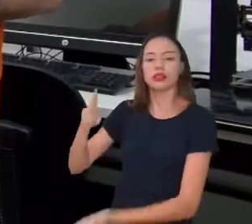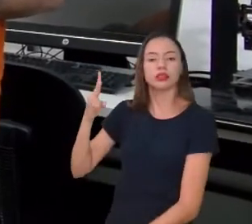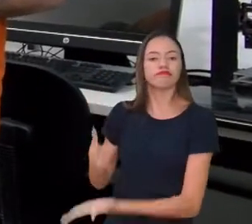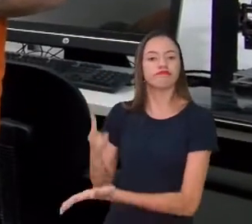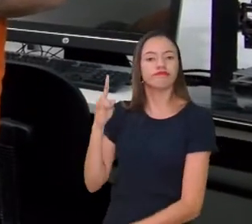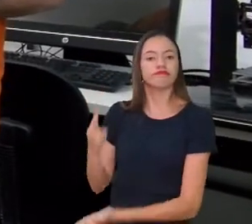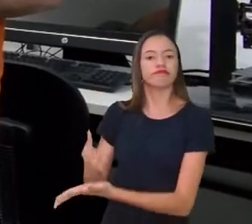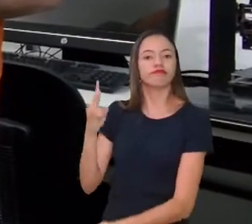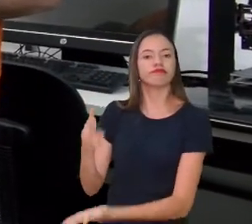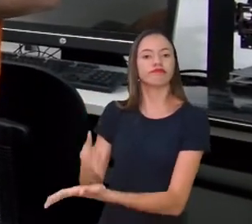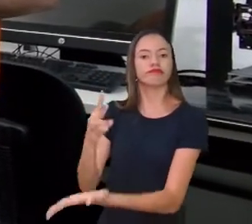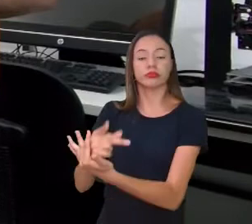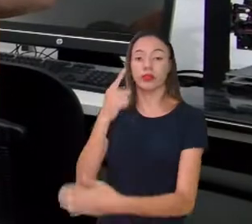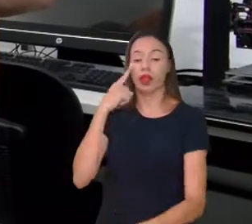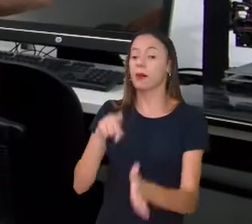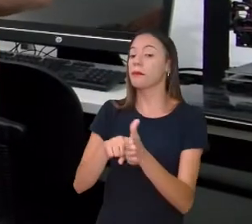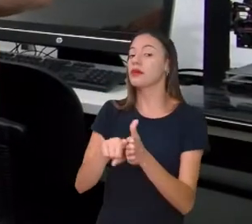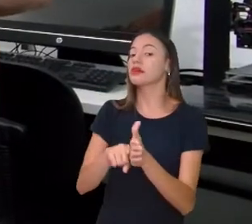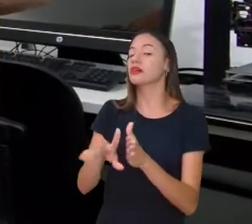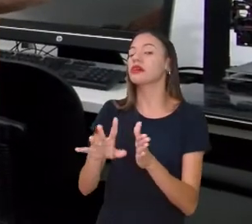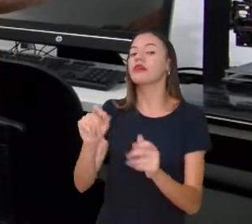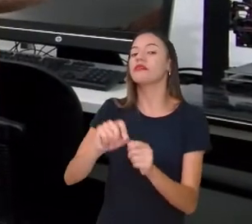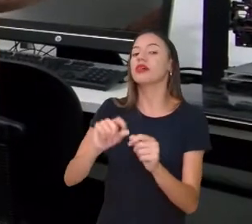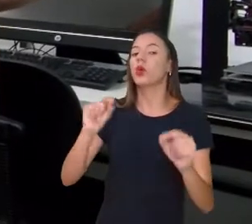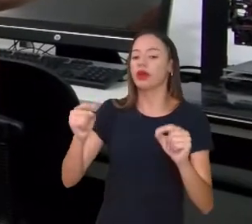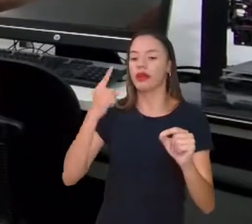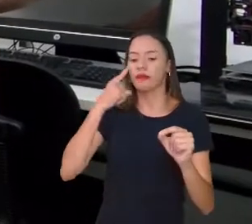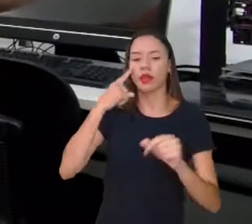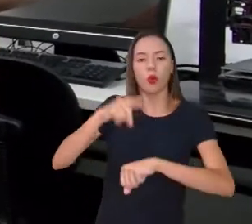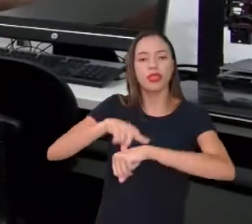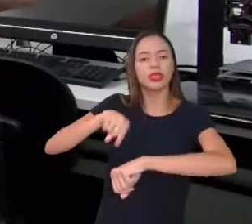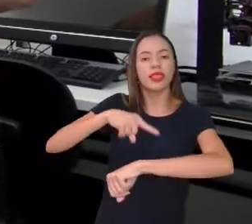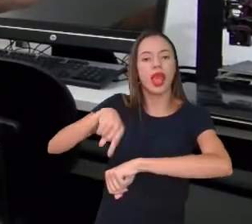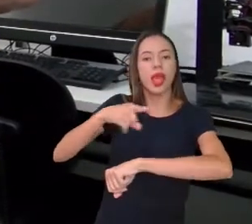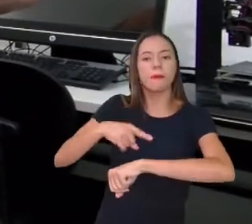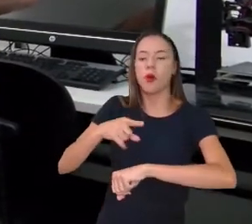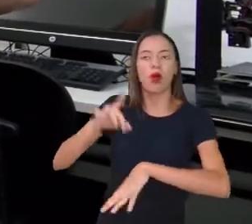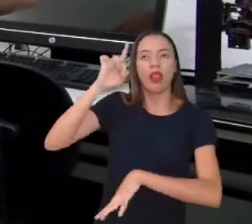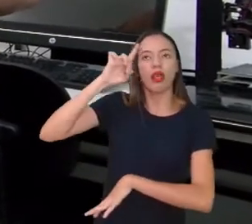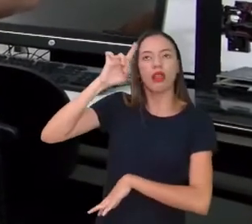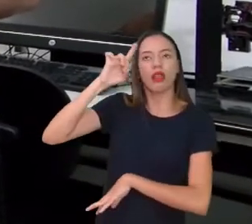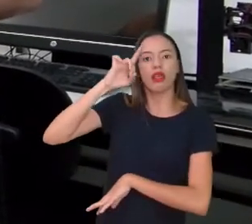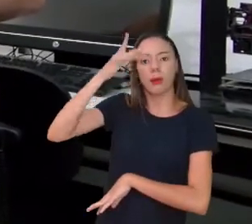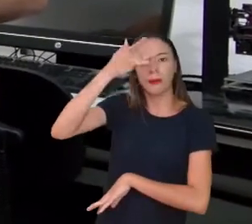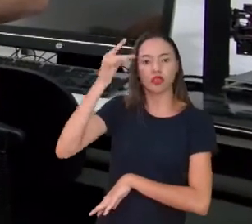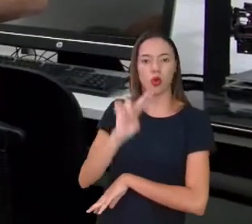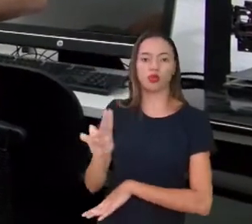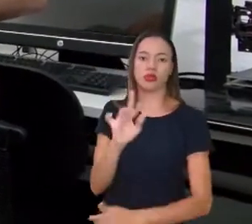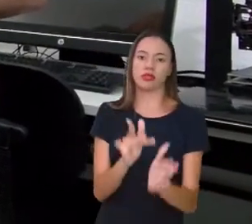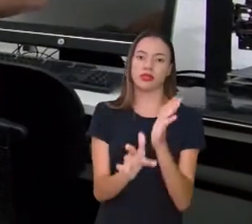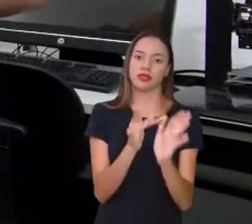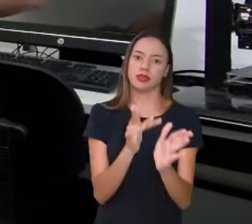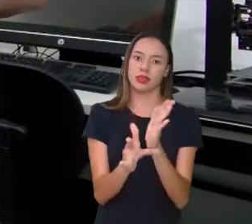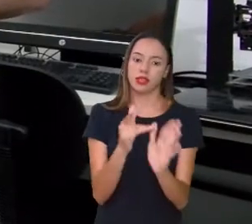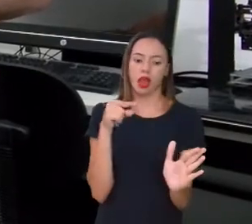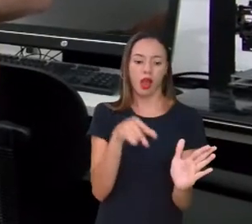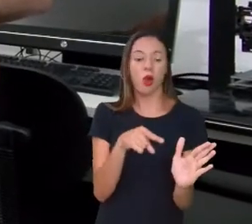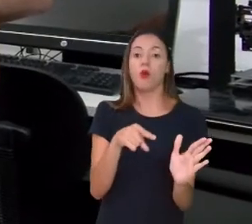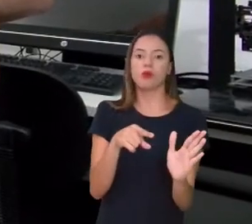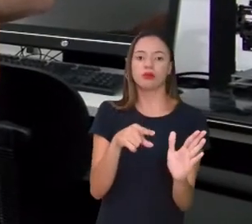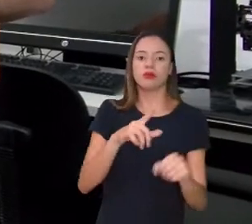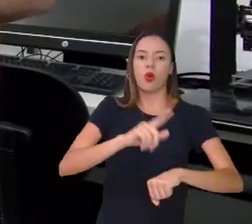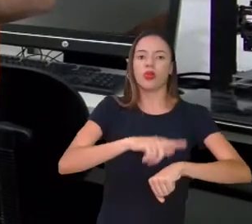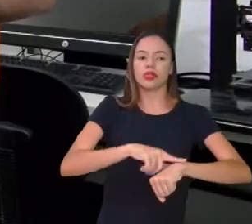Ou seja, a pesquisa fez o quê? Viu quanto tempo diário aquela pessoa passava, depois quanto esse tempo durante